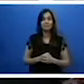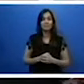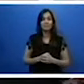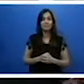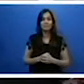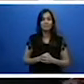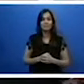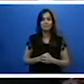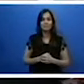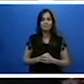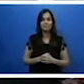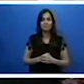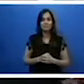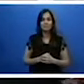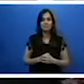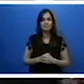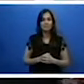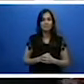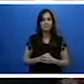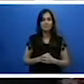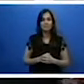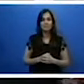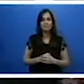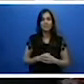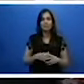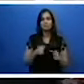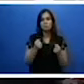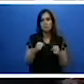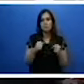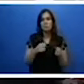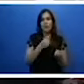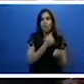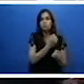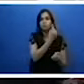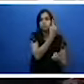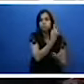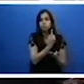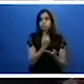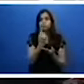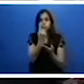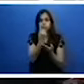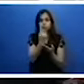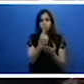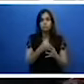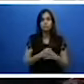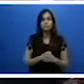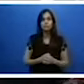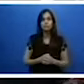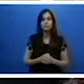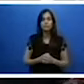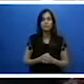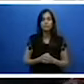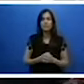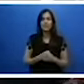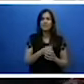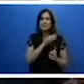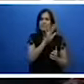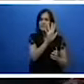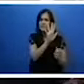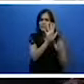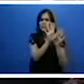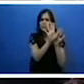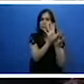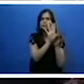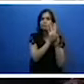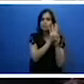fazer o desagrupamento dos cinco ou as trocas, né? Então, eu vou pegar aqui uma dos cinco, vai ficar